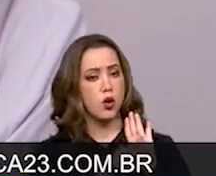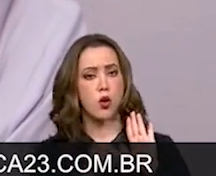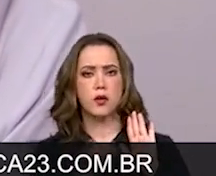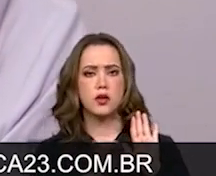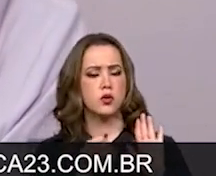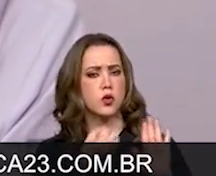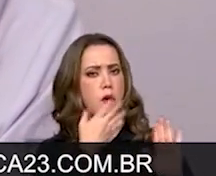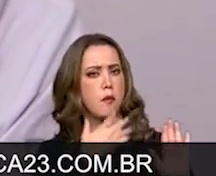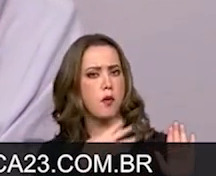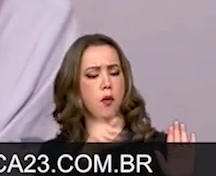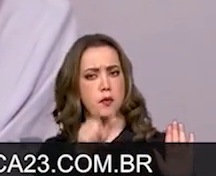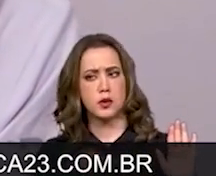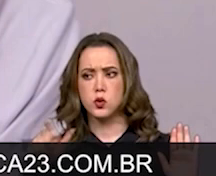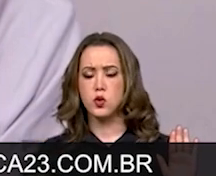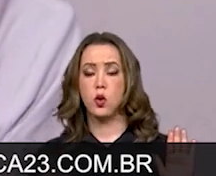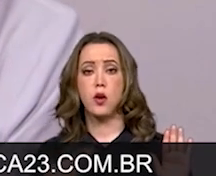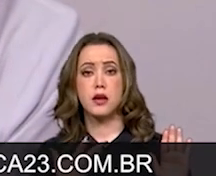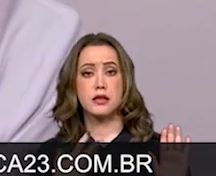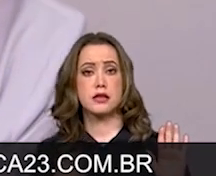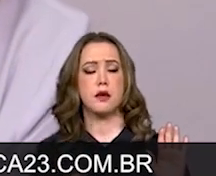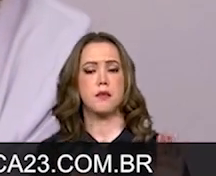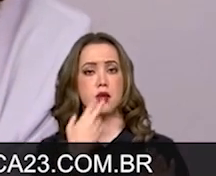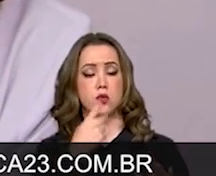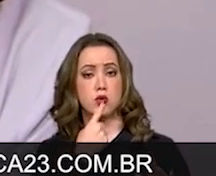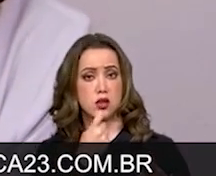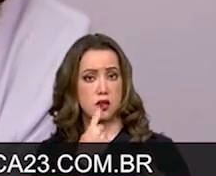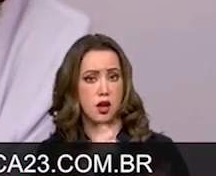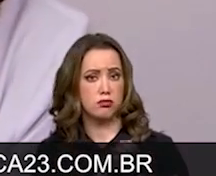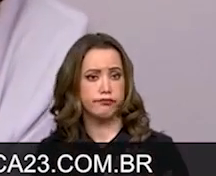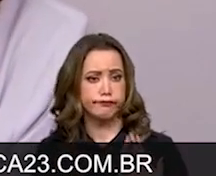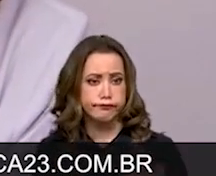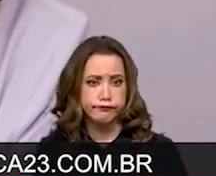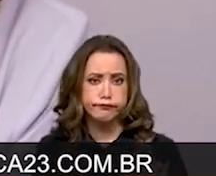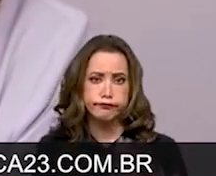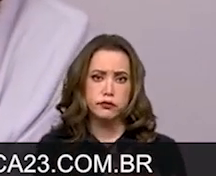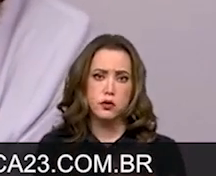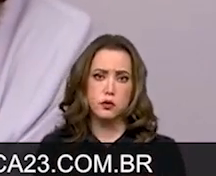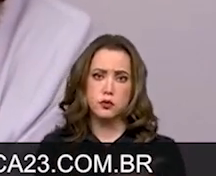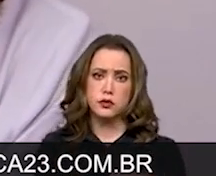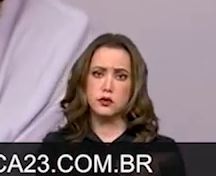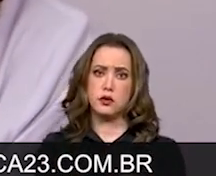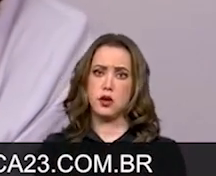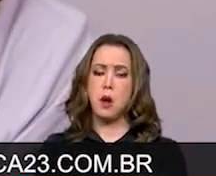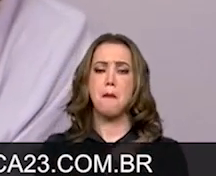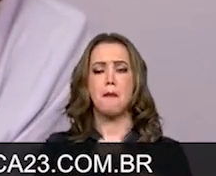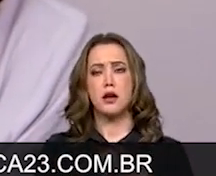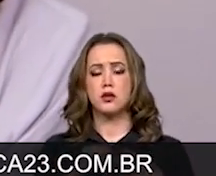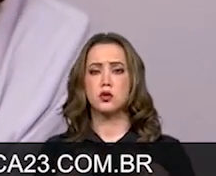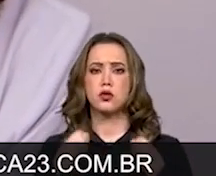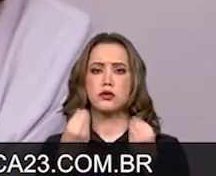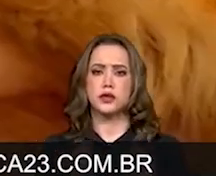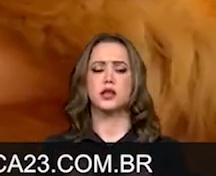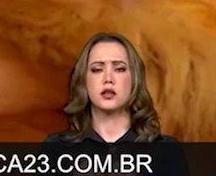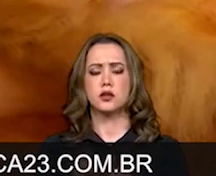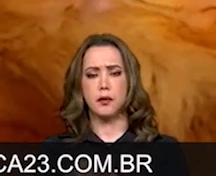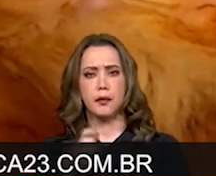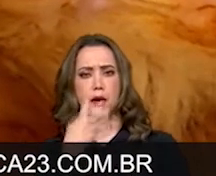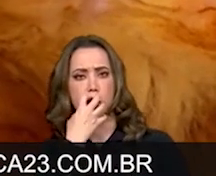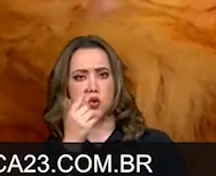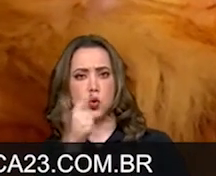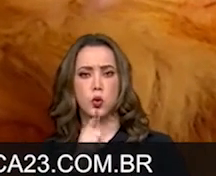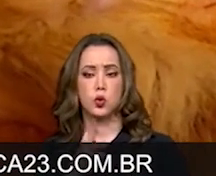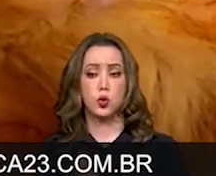só o benefício do paciente recebendo aquele sangue, mas o benefício e a saúde daquele doador, você pode